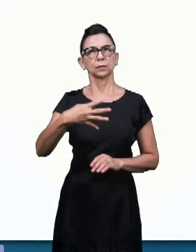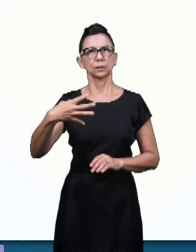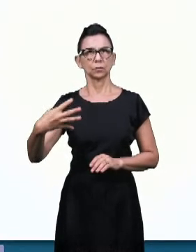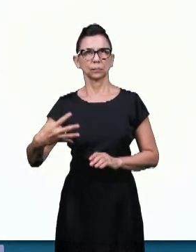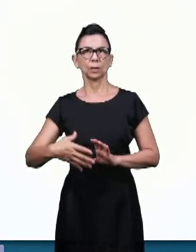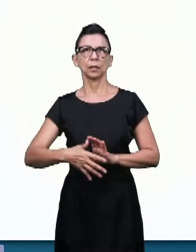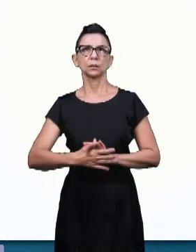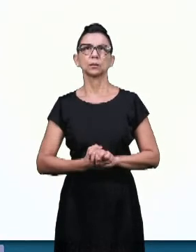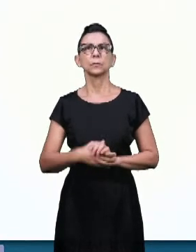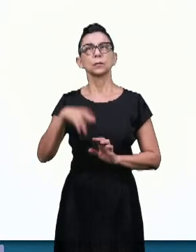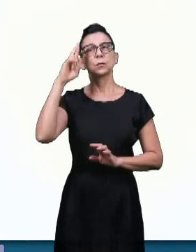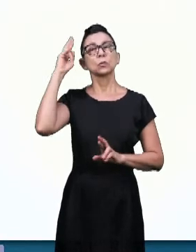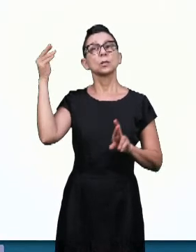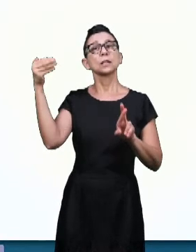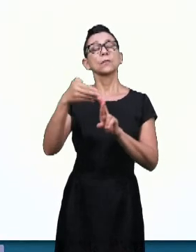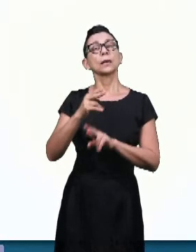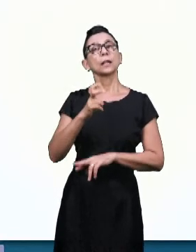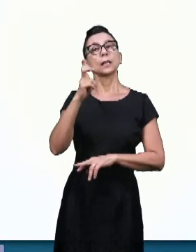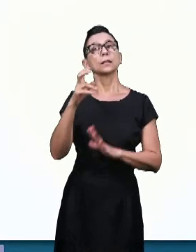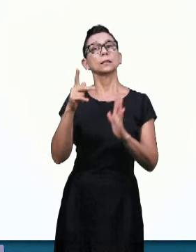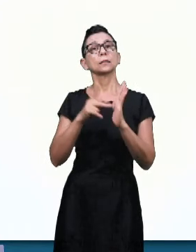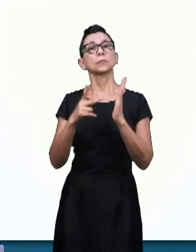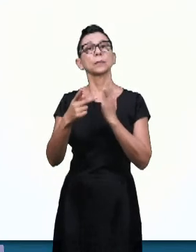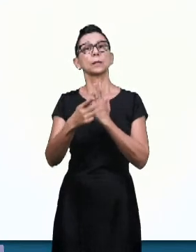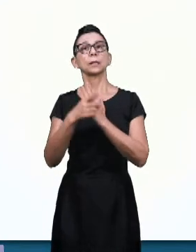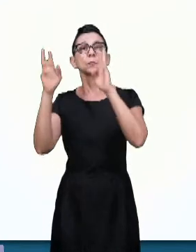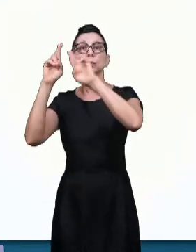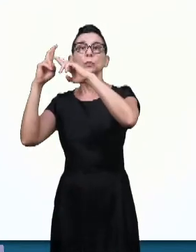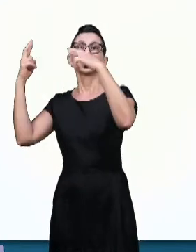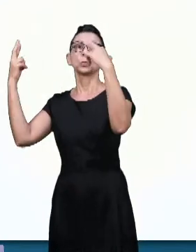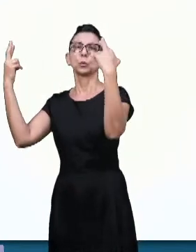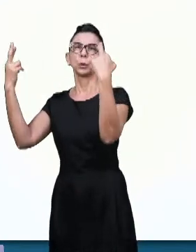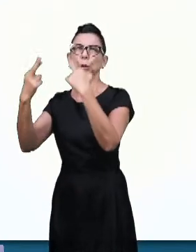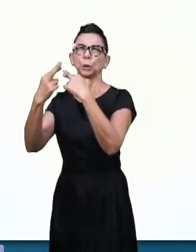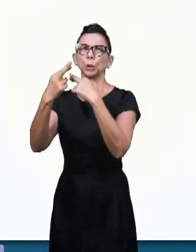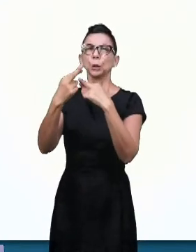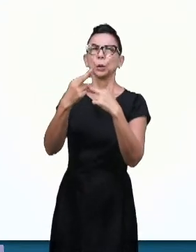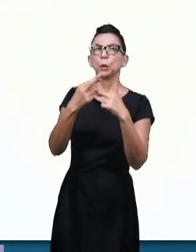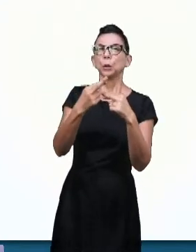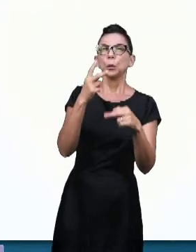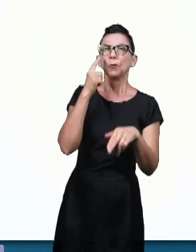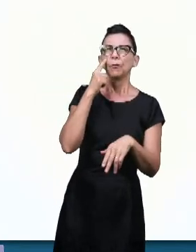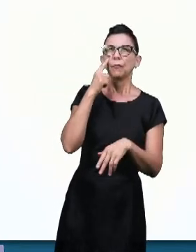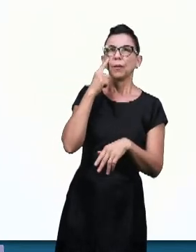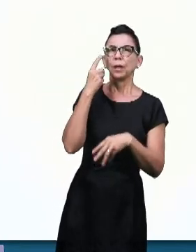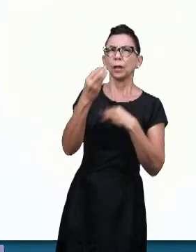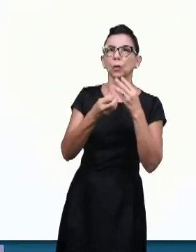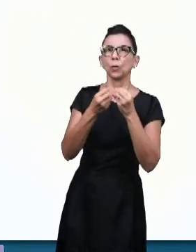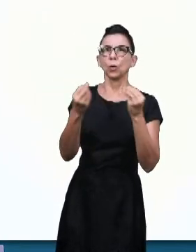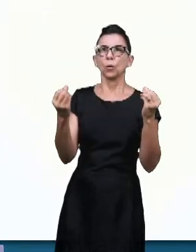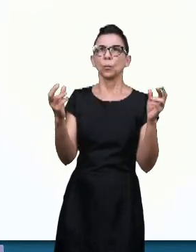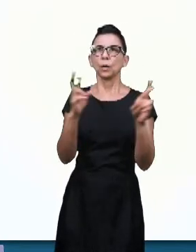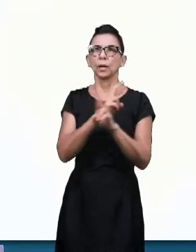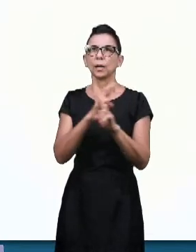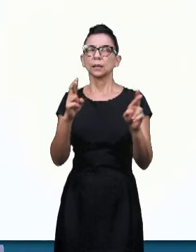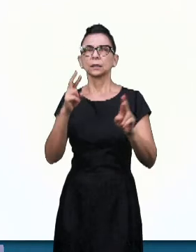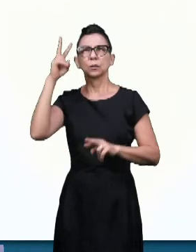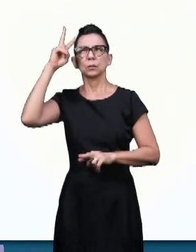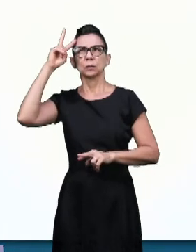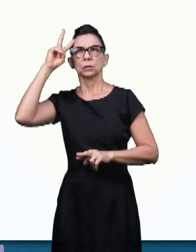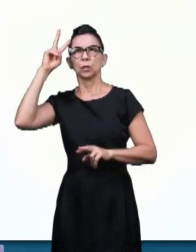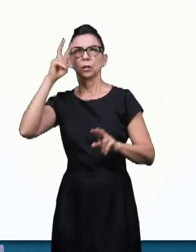quinta parábola do reino. Busque fazer uma associação histórica e profética da